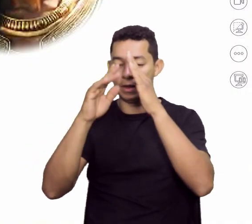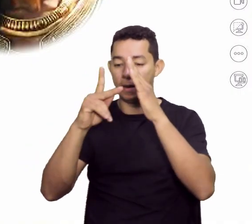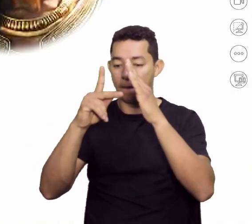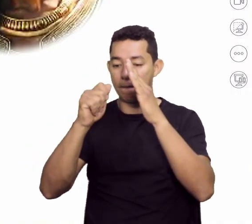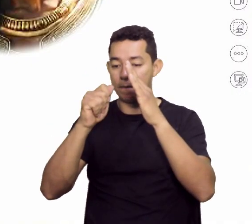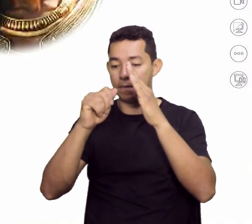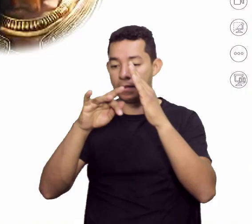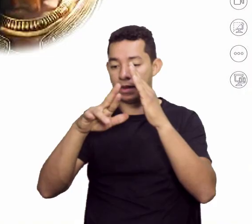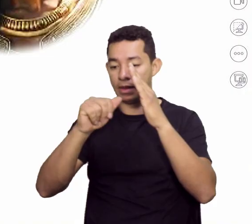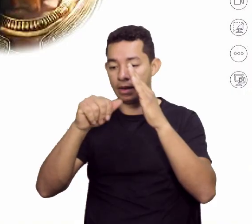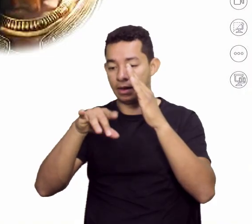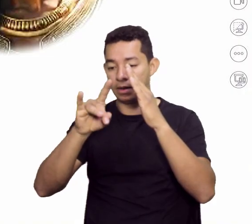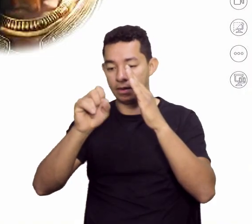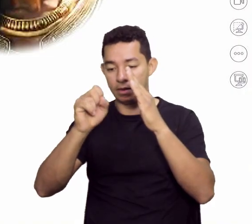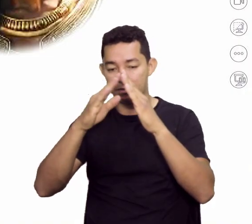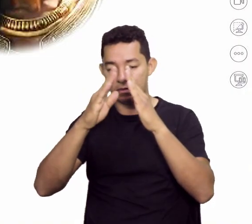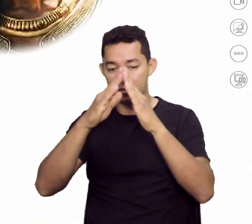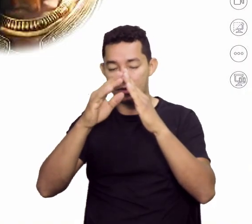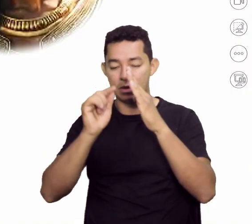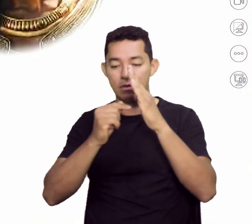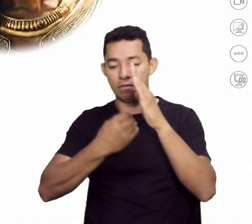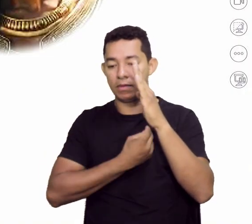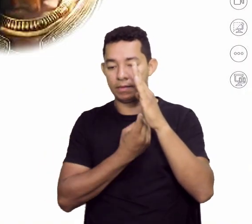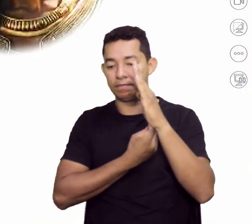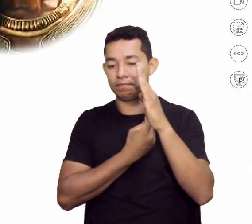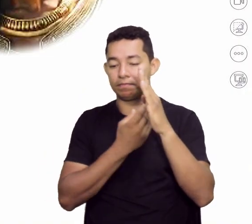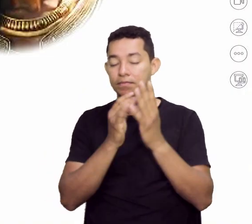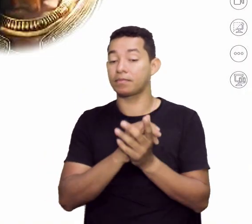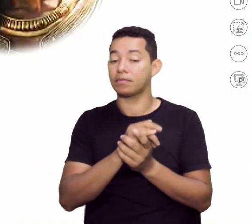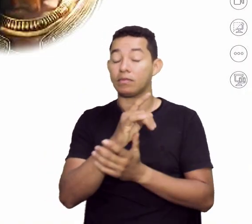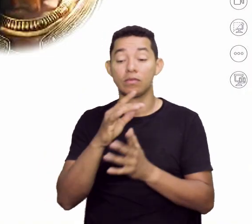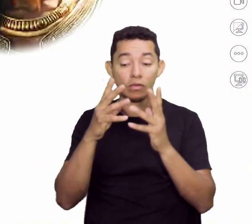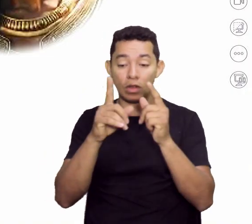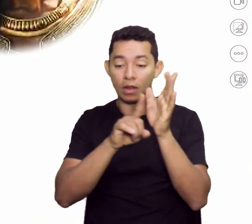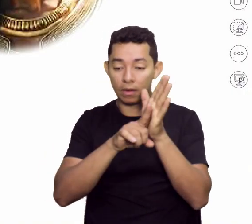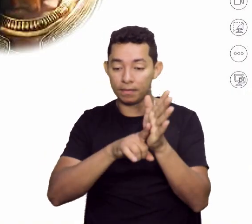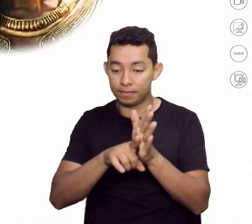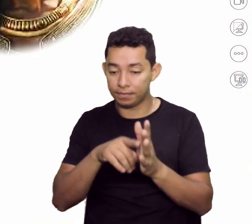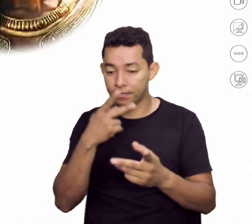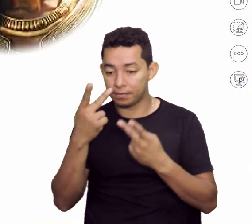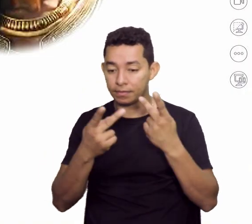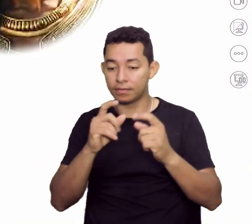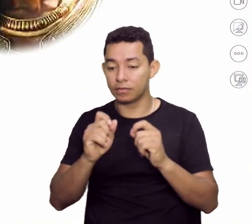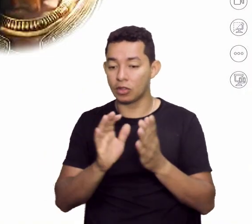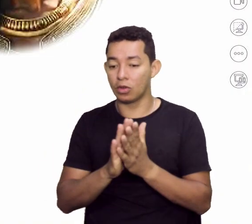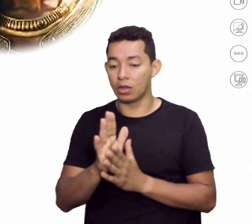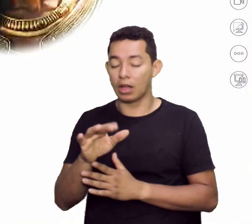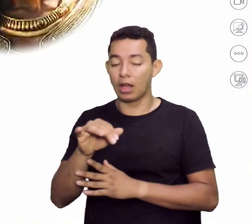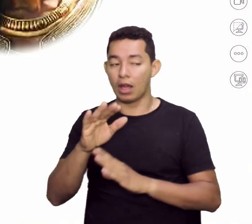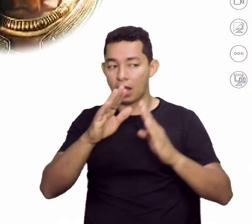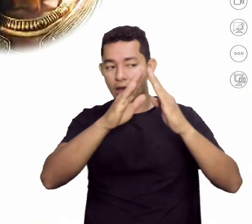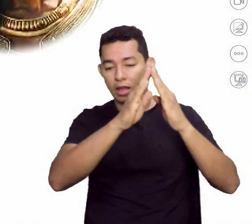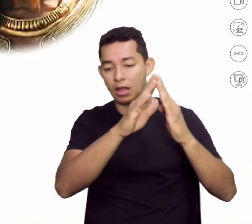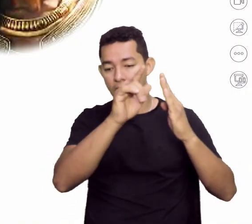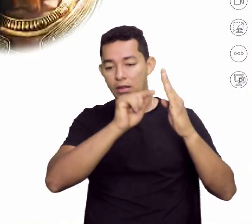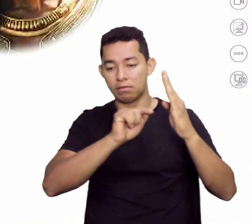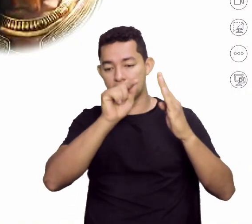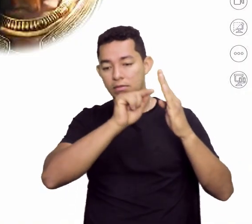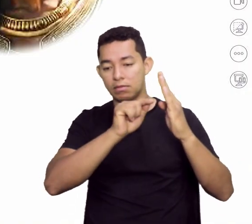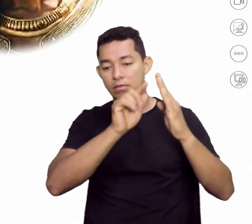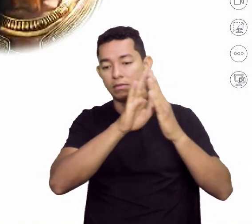vidas custaram, né? Ao que tudo indica, todas as pesquisas apontam para o fato de que as pirâmides